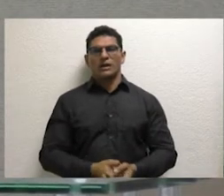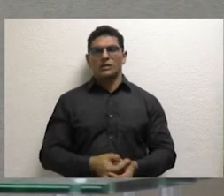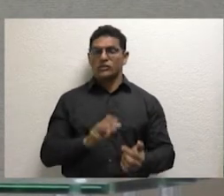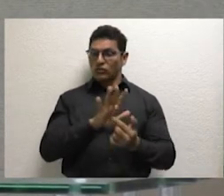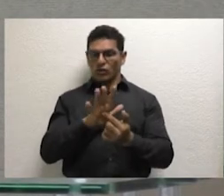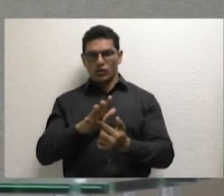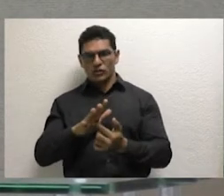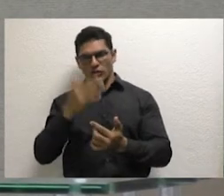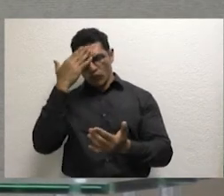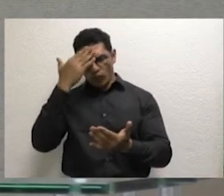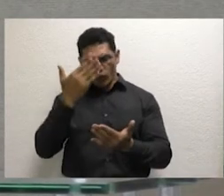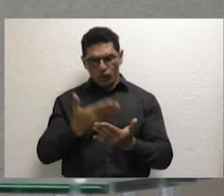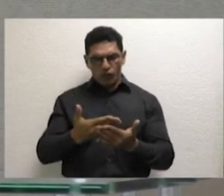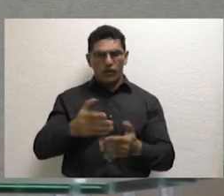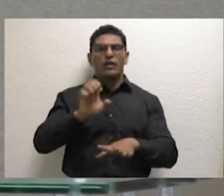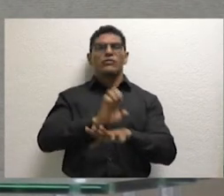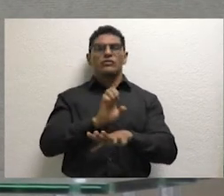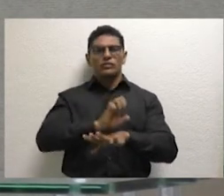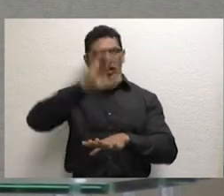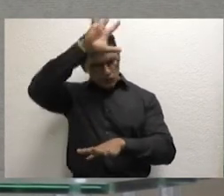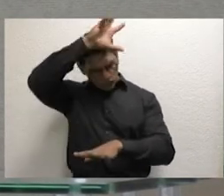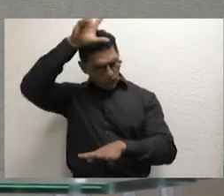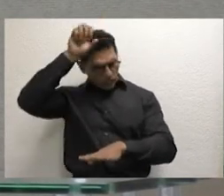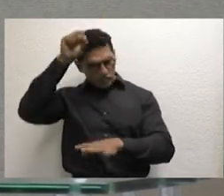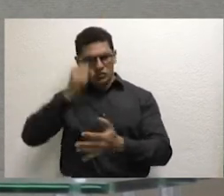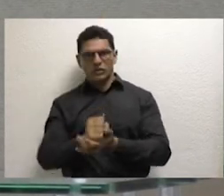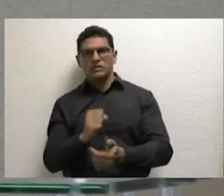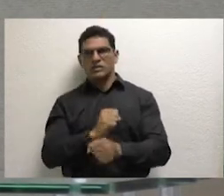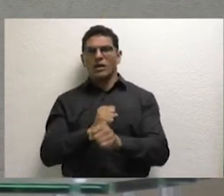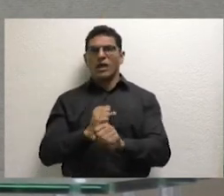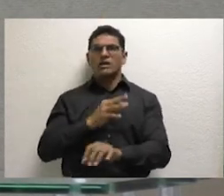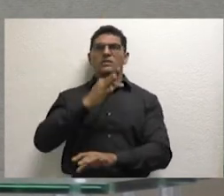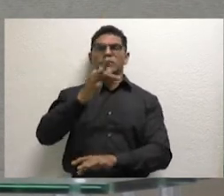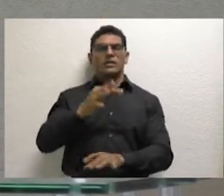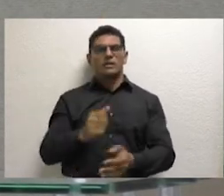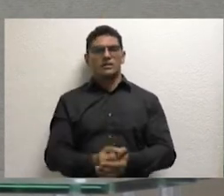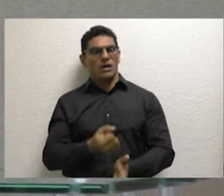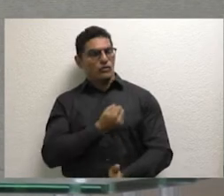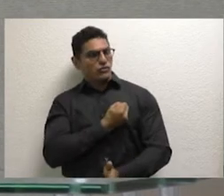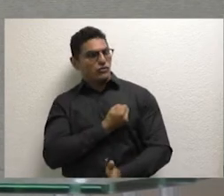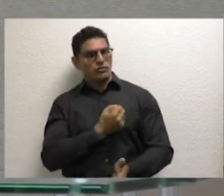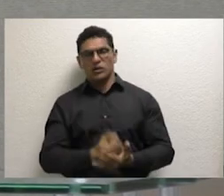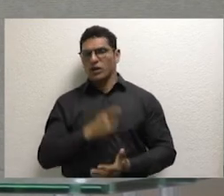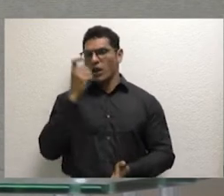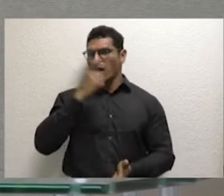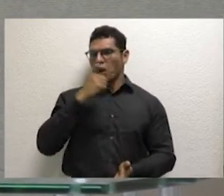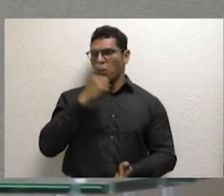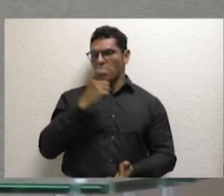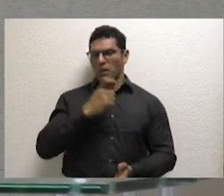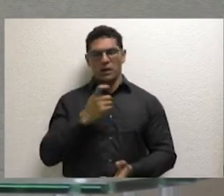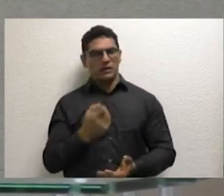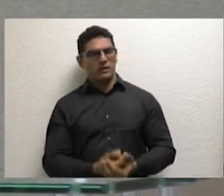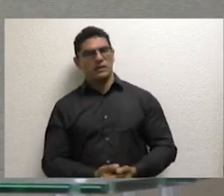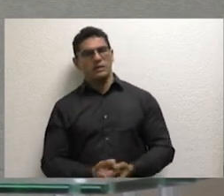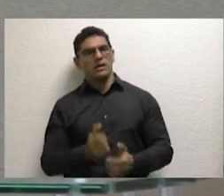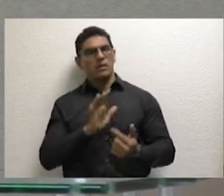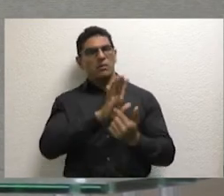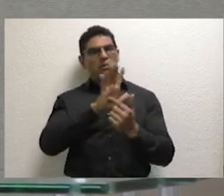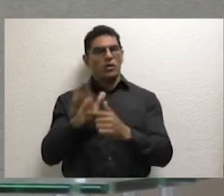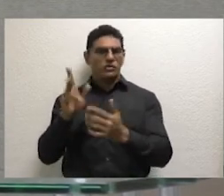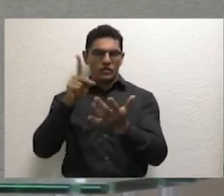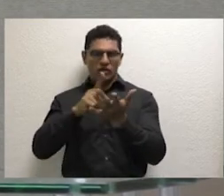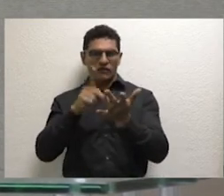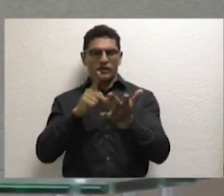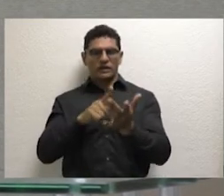nesse estado o quanto o senhor deposita de esperança os números não mentem os dados mostram a realidade